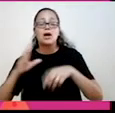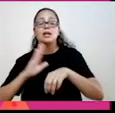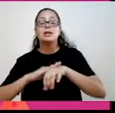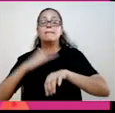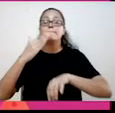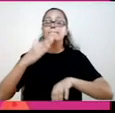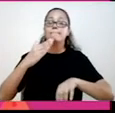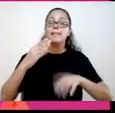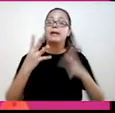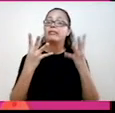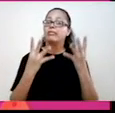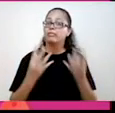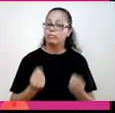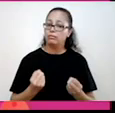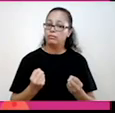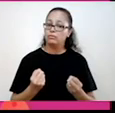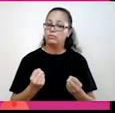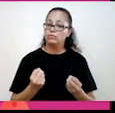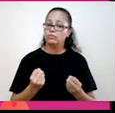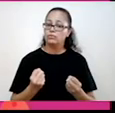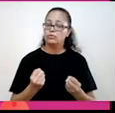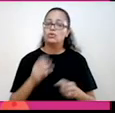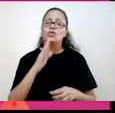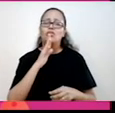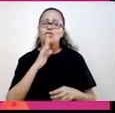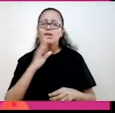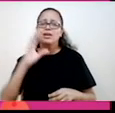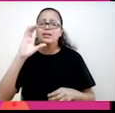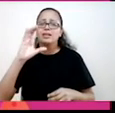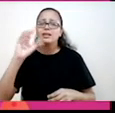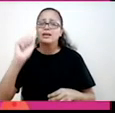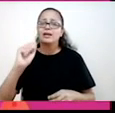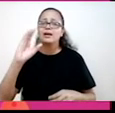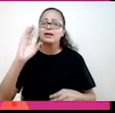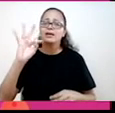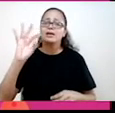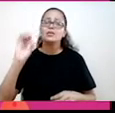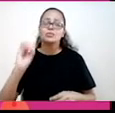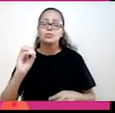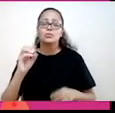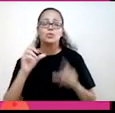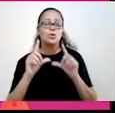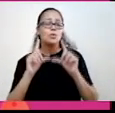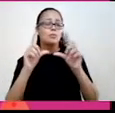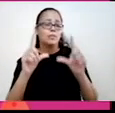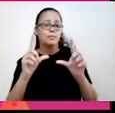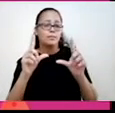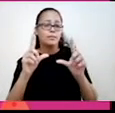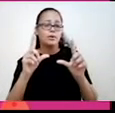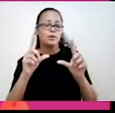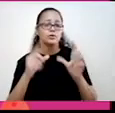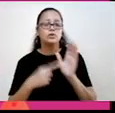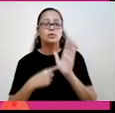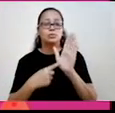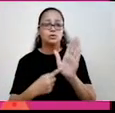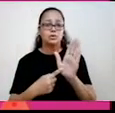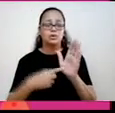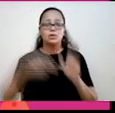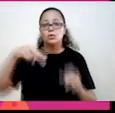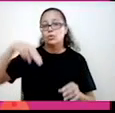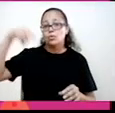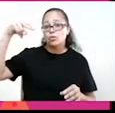se destacam os cactos, né? Todo mundo conhece o cacto, né? A gente tem uma imagem aí, né, de Chihuahua, no norte do